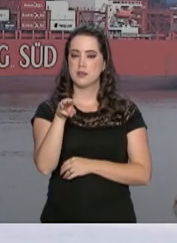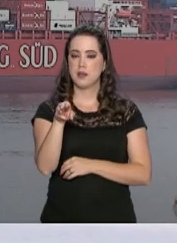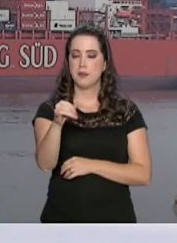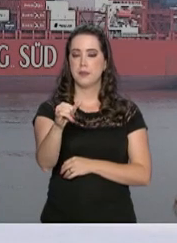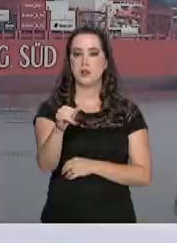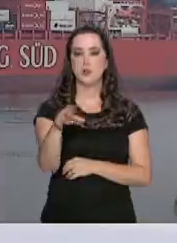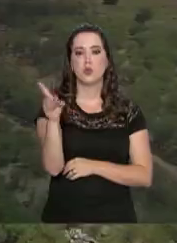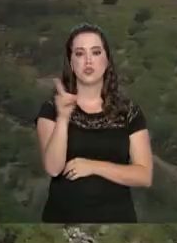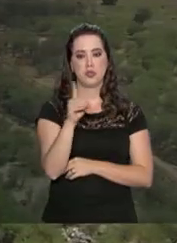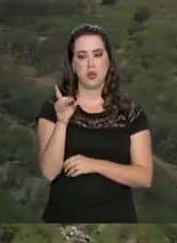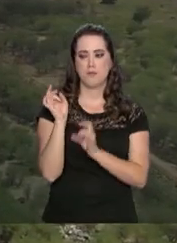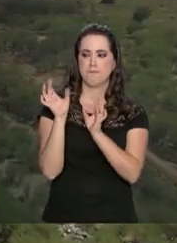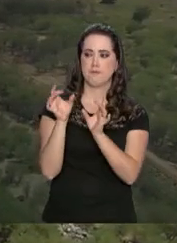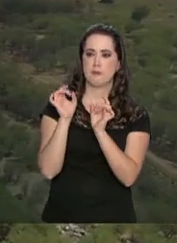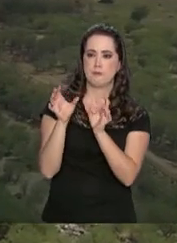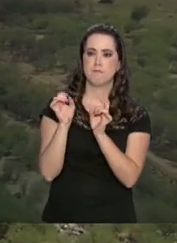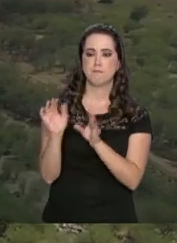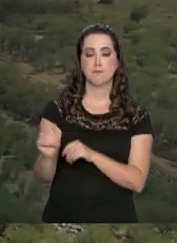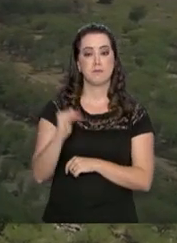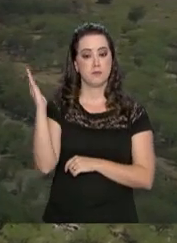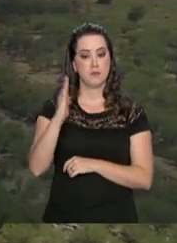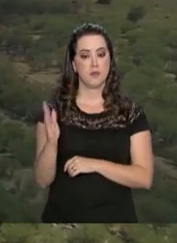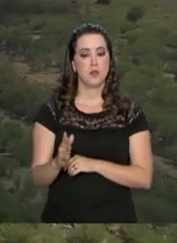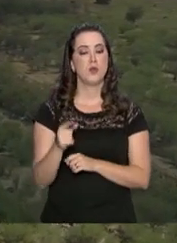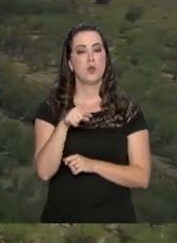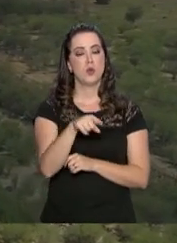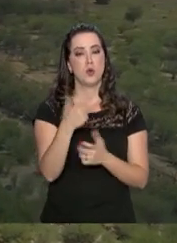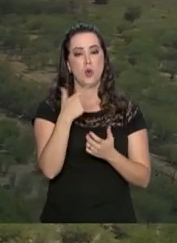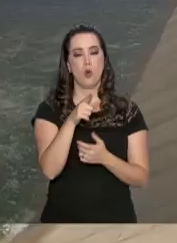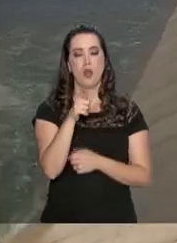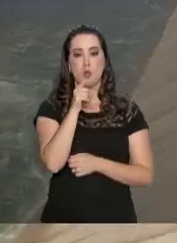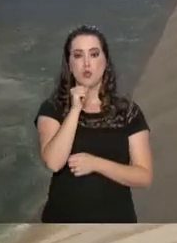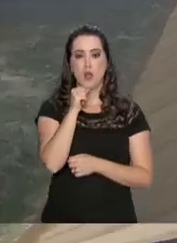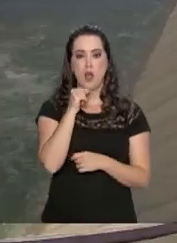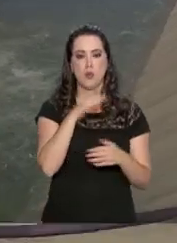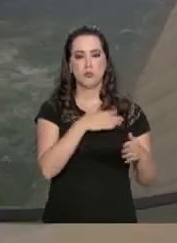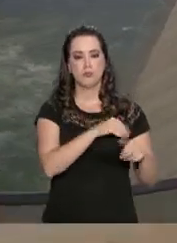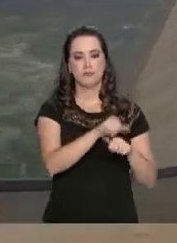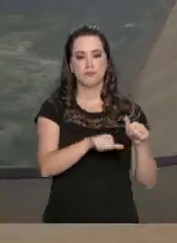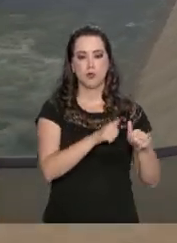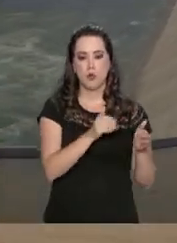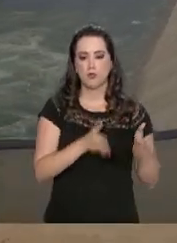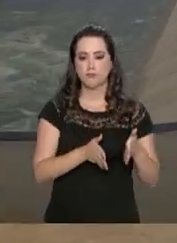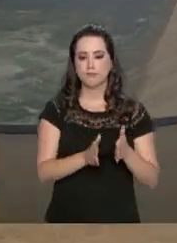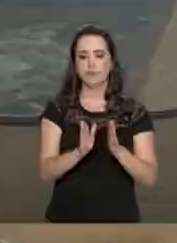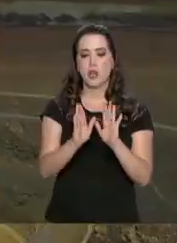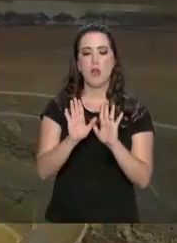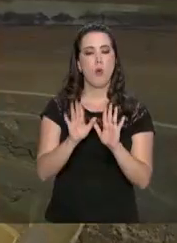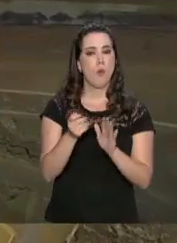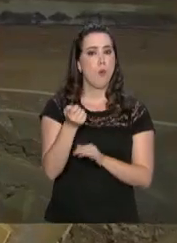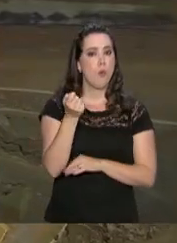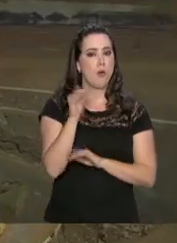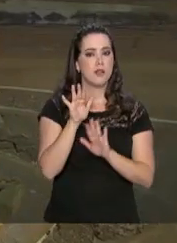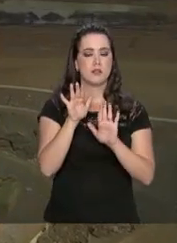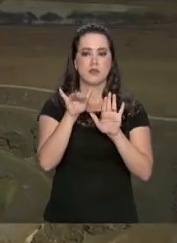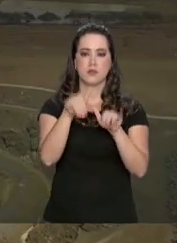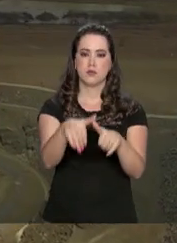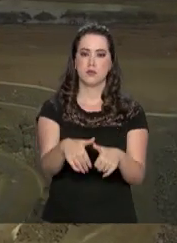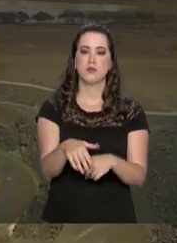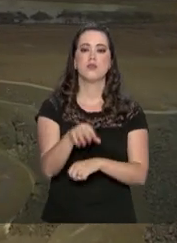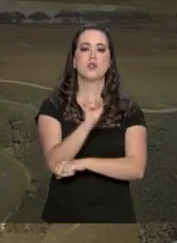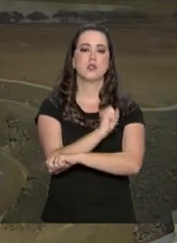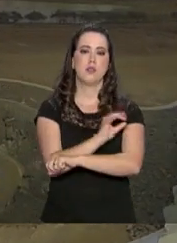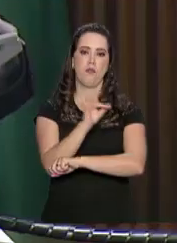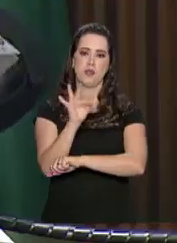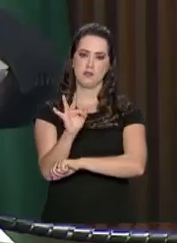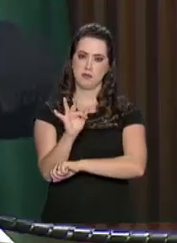exportações e um dos maiores projetos hídricos do mundo está prestes a ser concluído a transposição do rio são